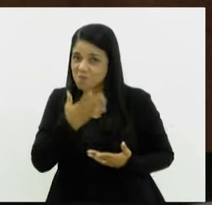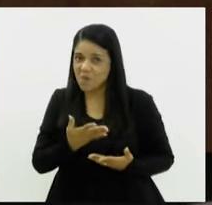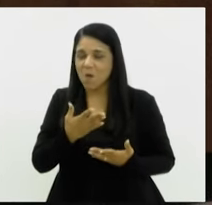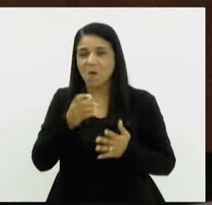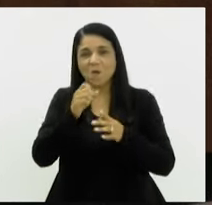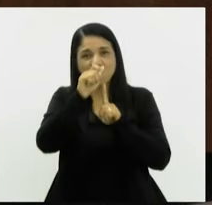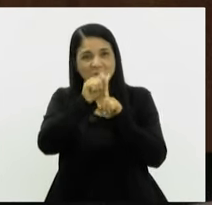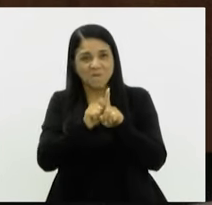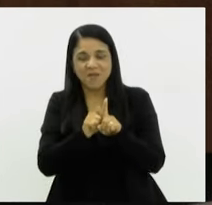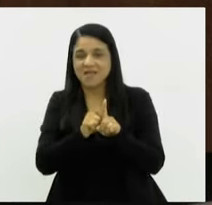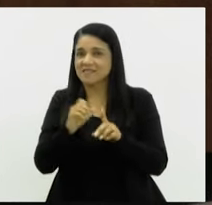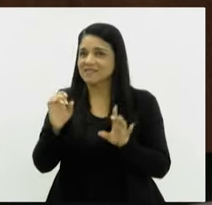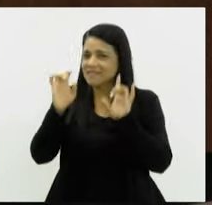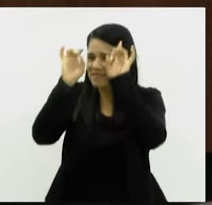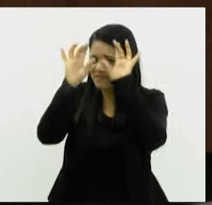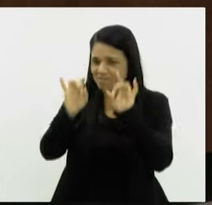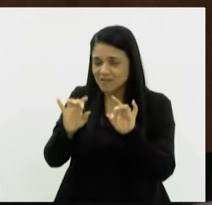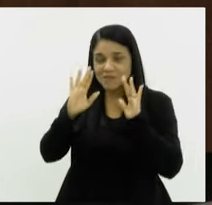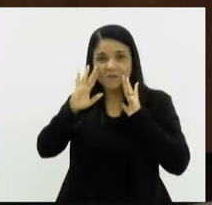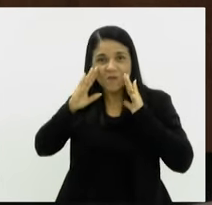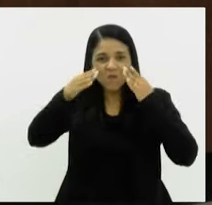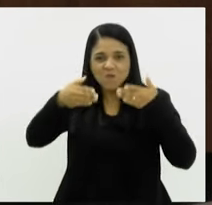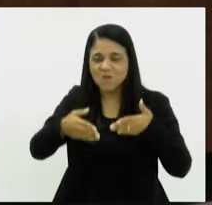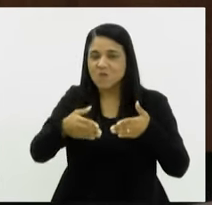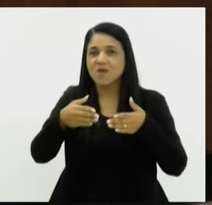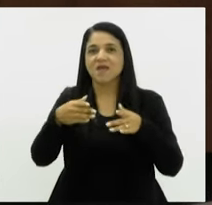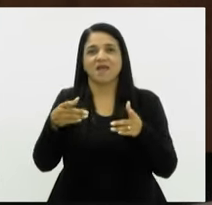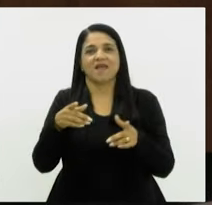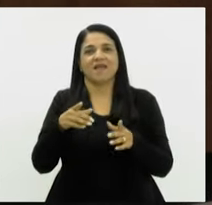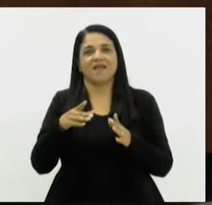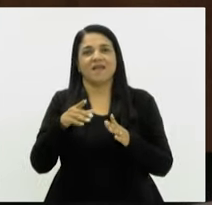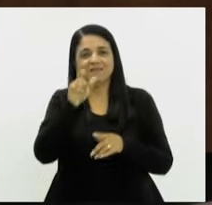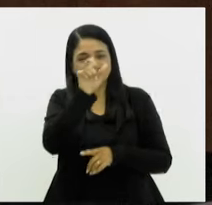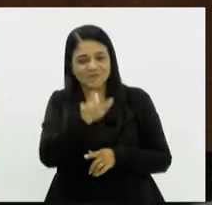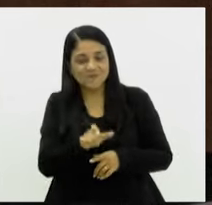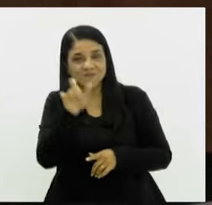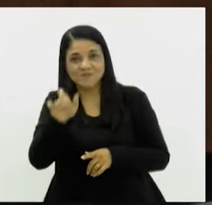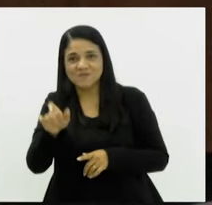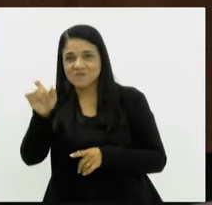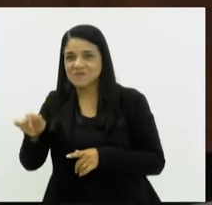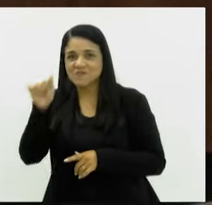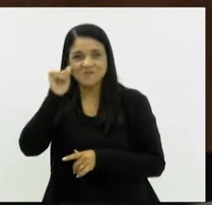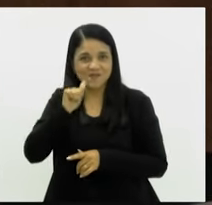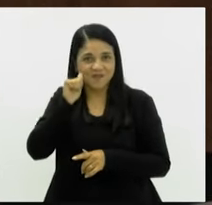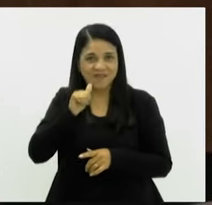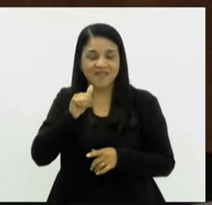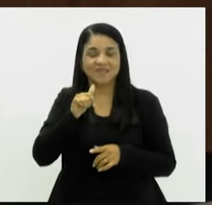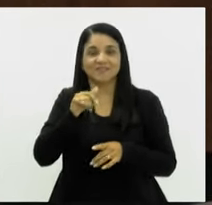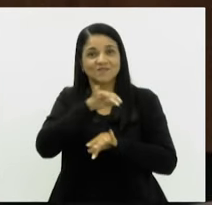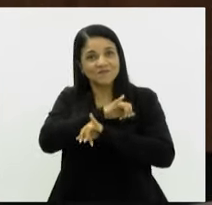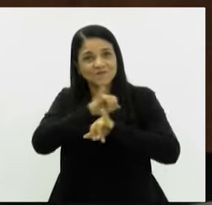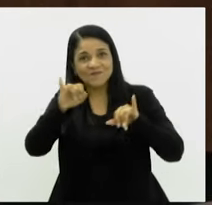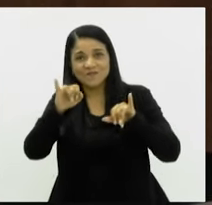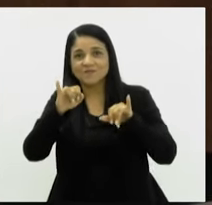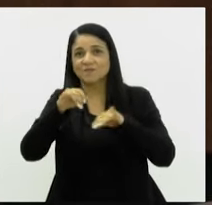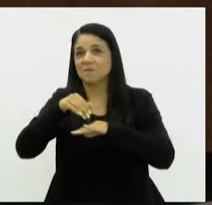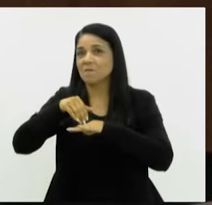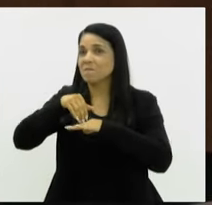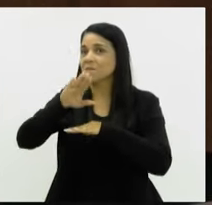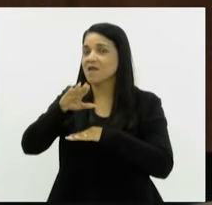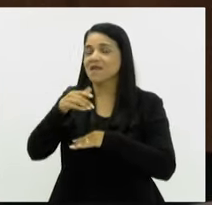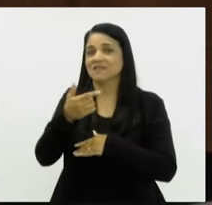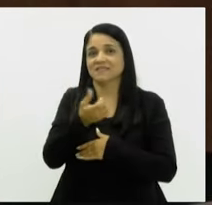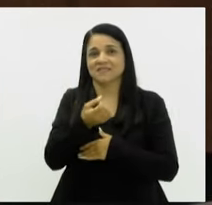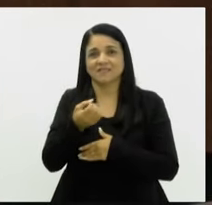especial, que nós estamos nos dedicando às mulheres. E aí eu estou falando para a mãe de mais de 600 mil